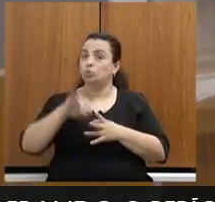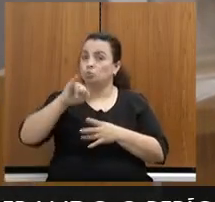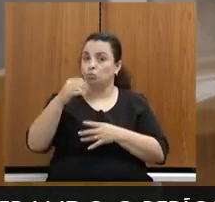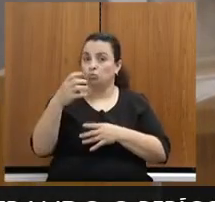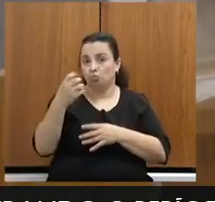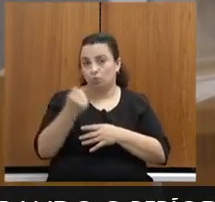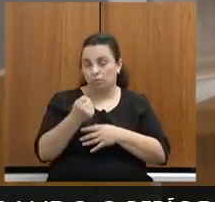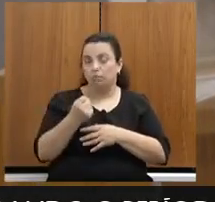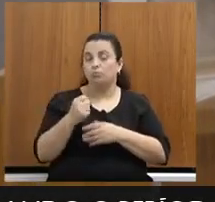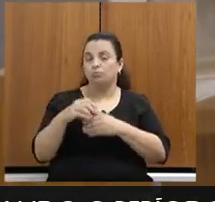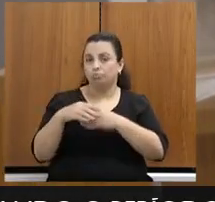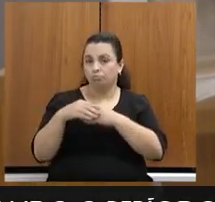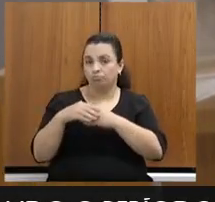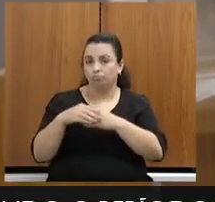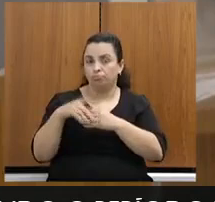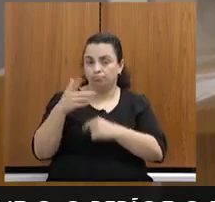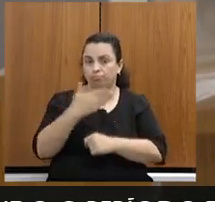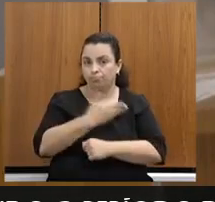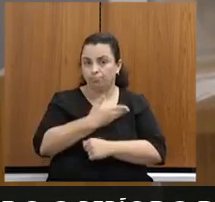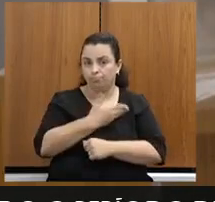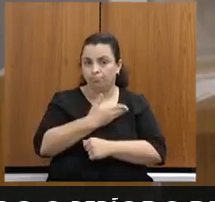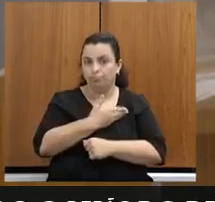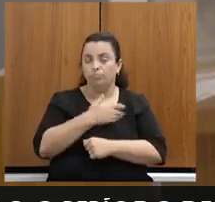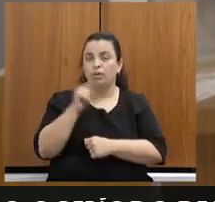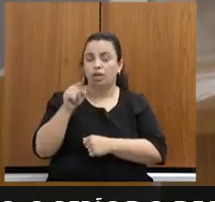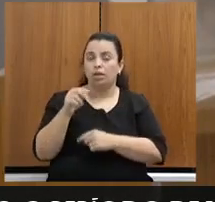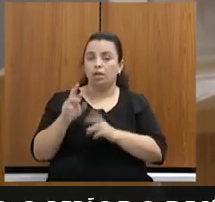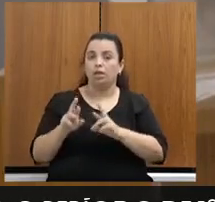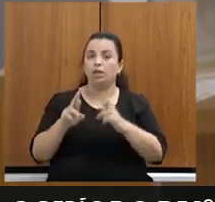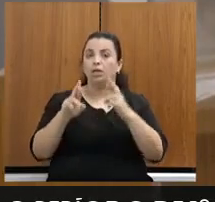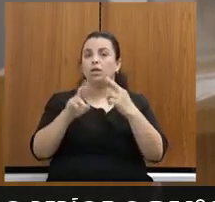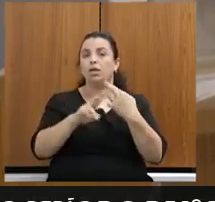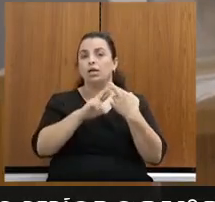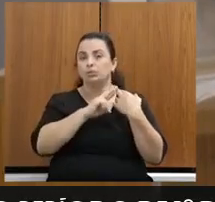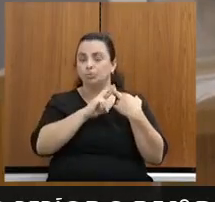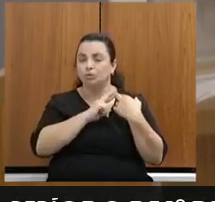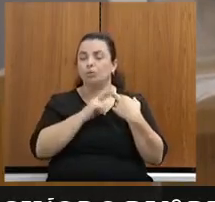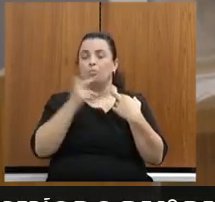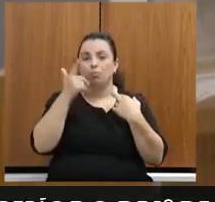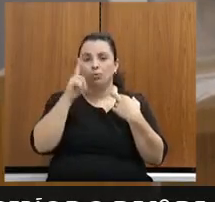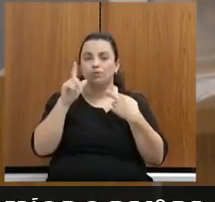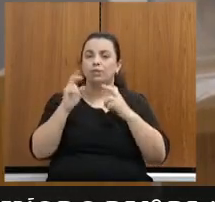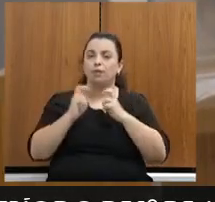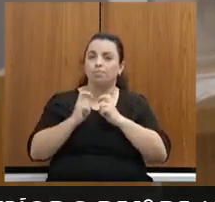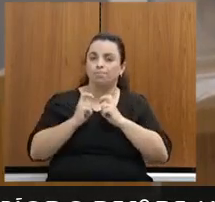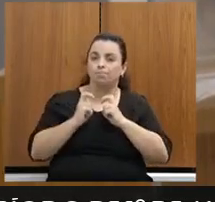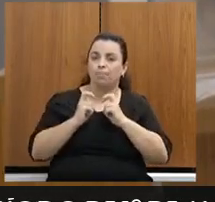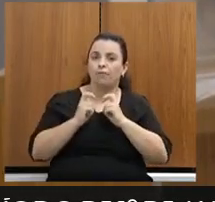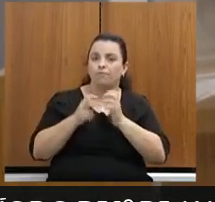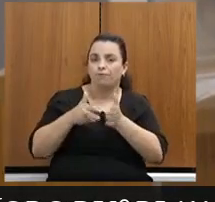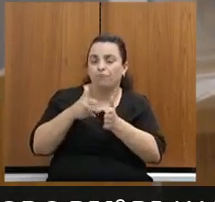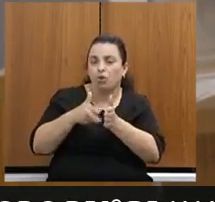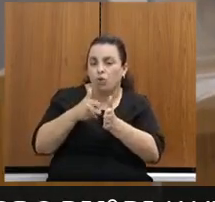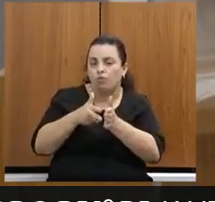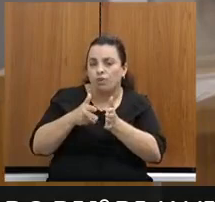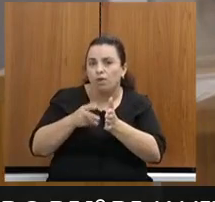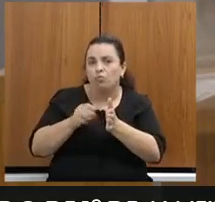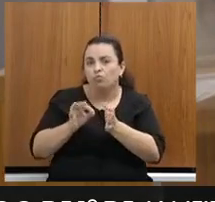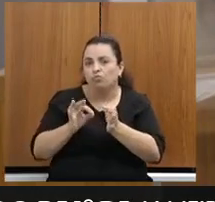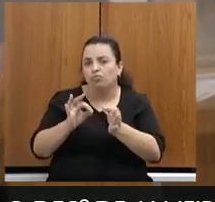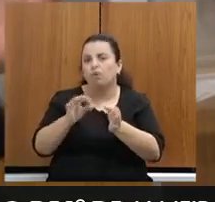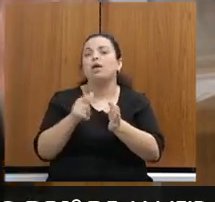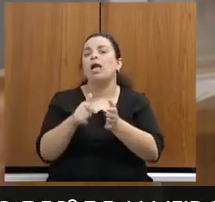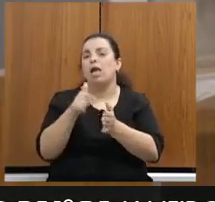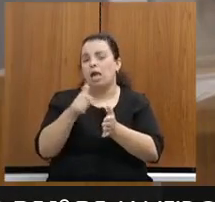o responsável pelo boom da ferrovia aí no nosso país porque estudou com grande afinco essa